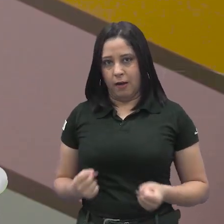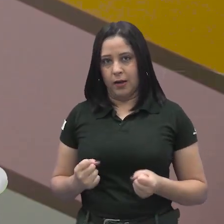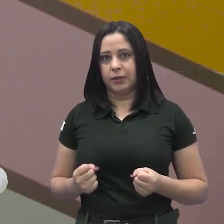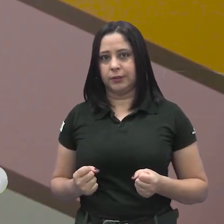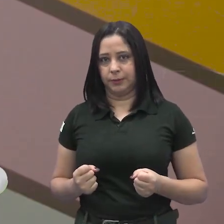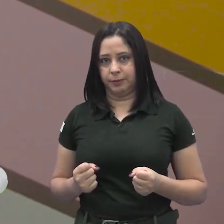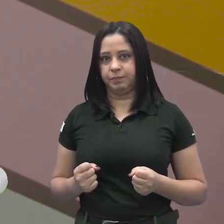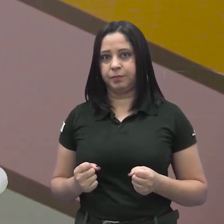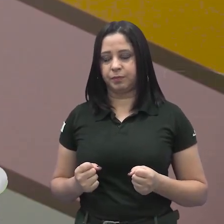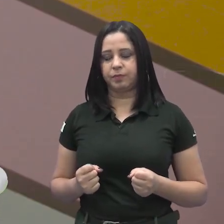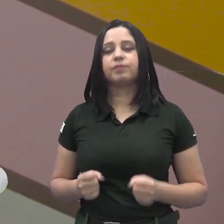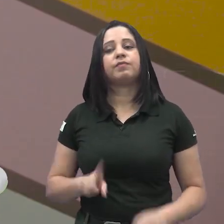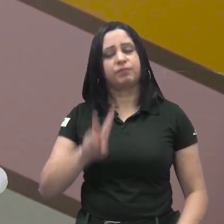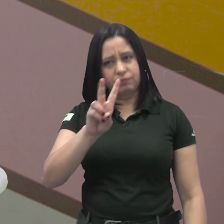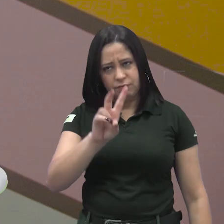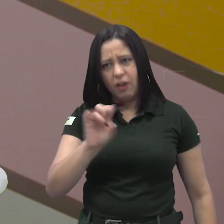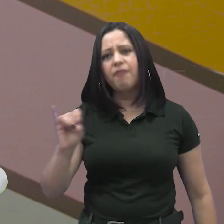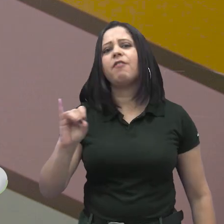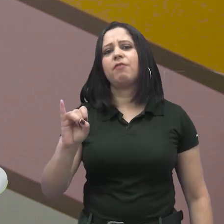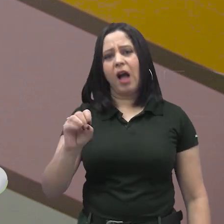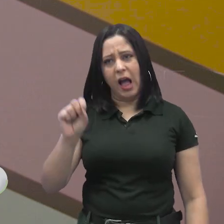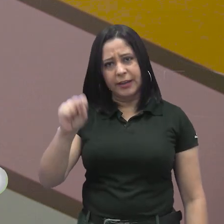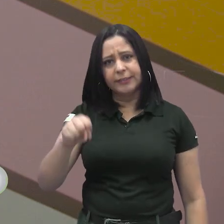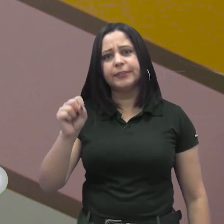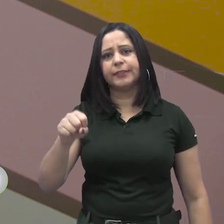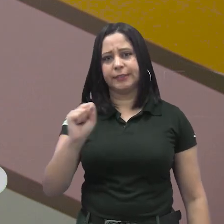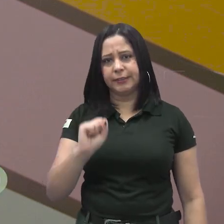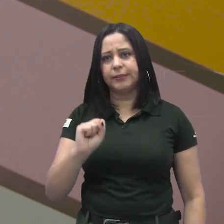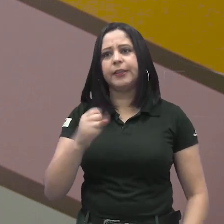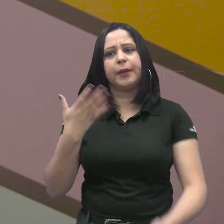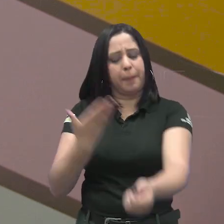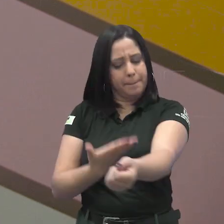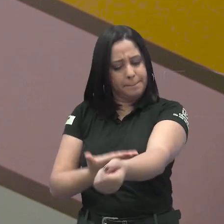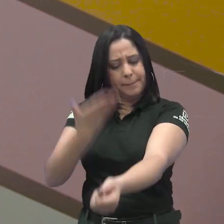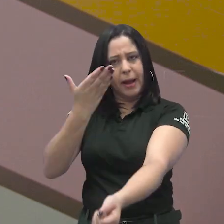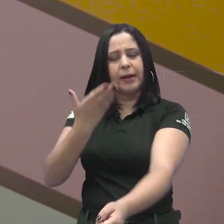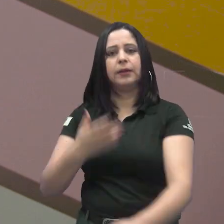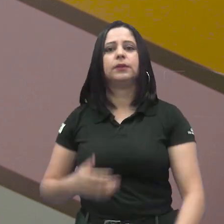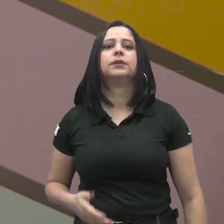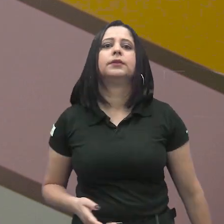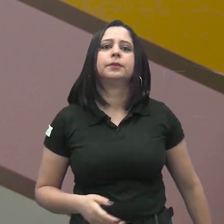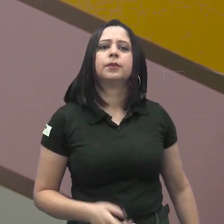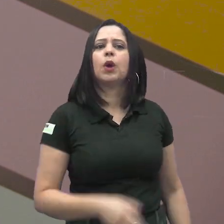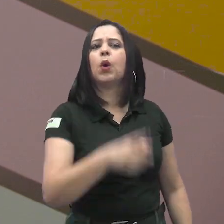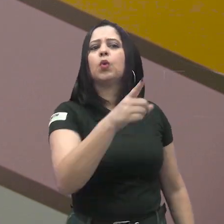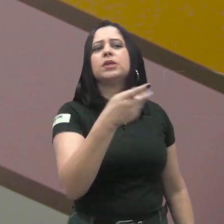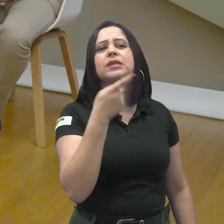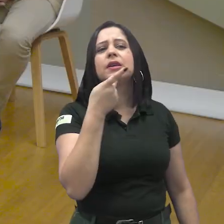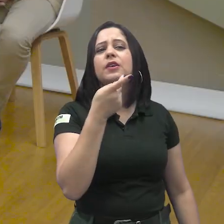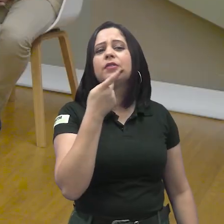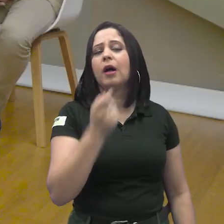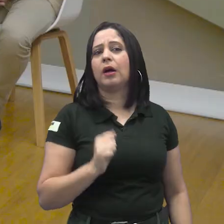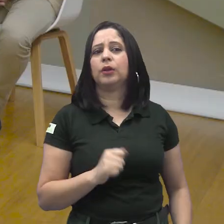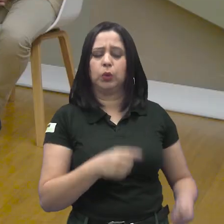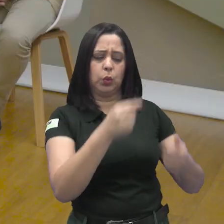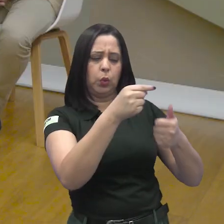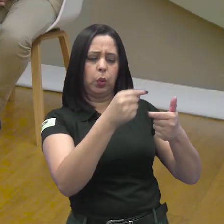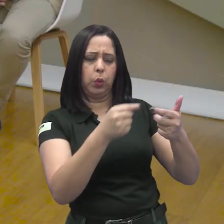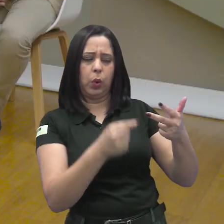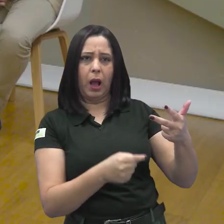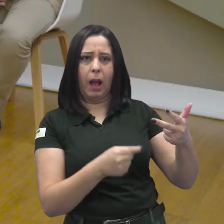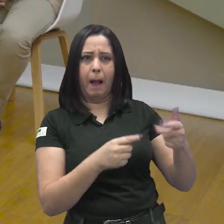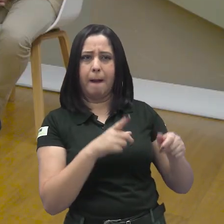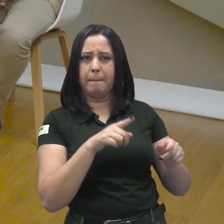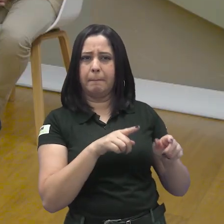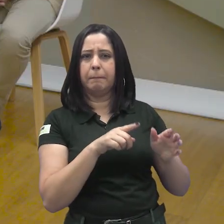metabólico e de saúde e que vai, em última análise, se apresentar também como hipertensão arterial. Olha, doutor, você falou dos riscos, né? O